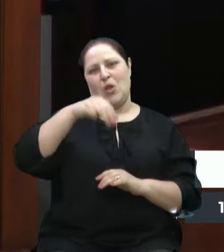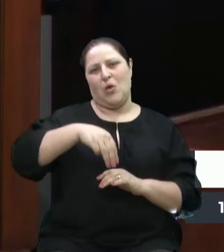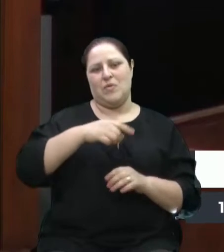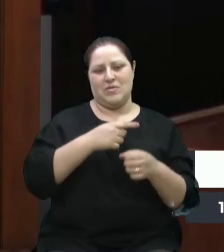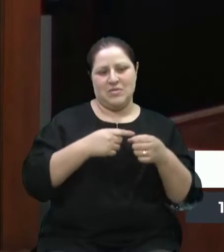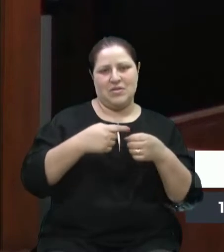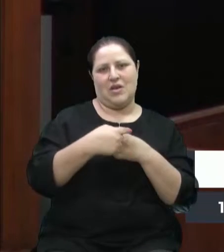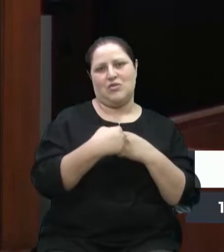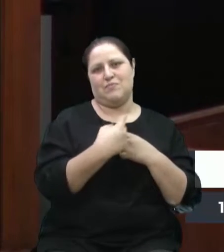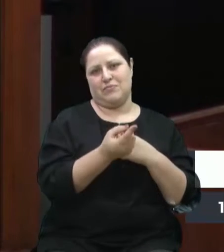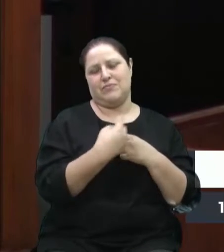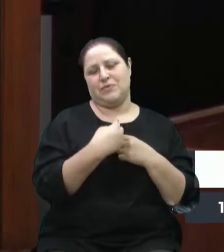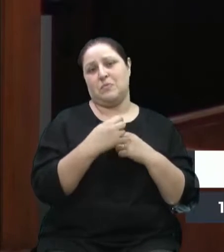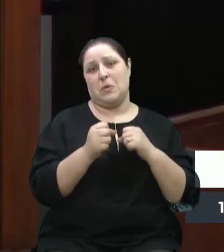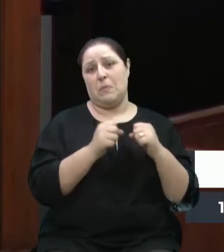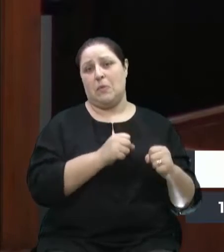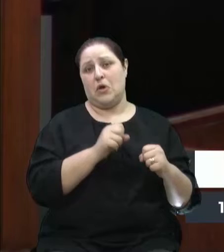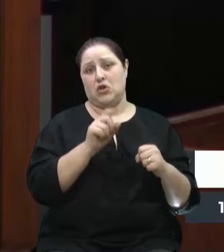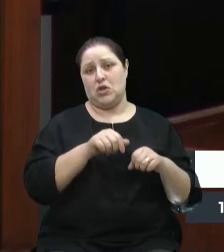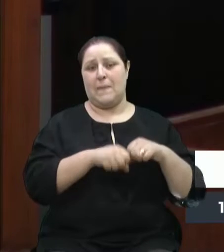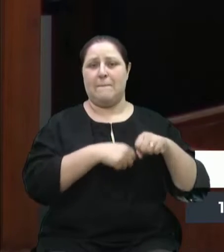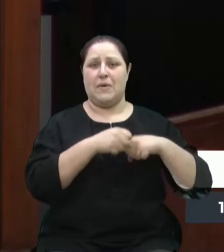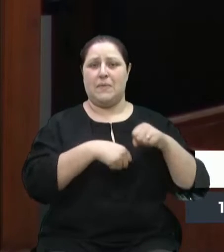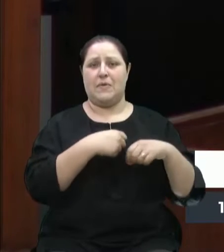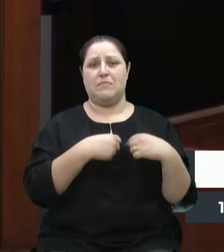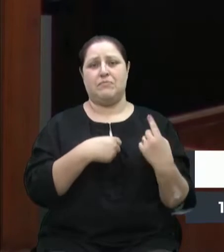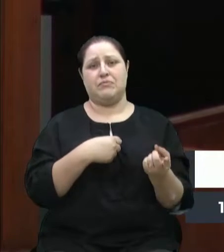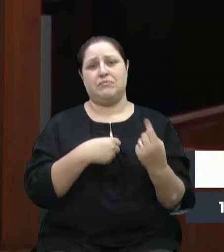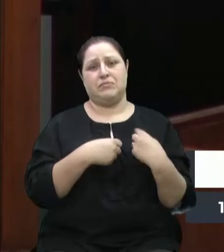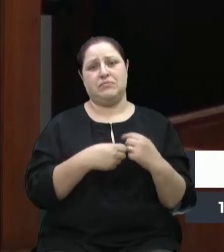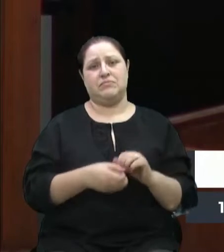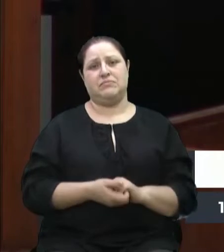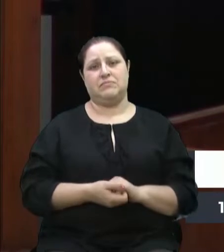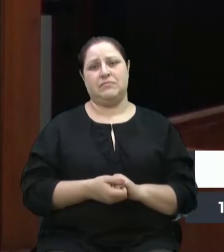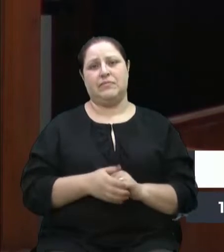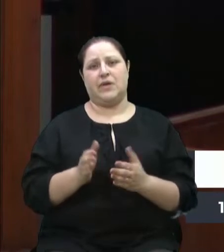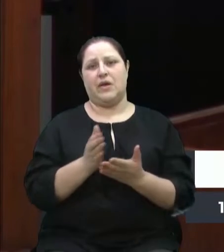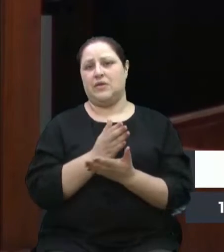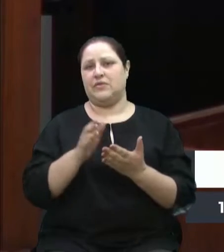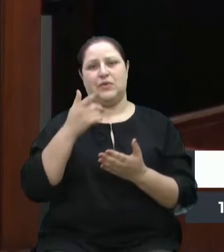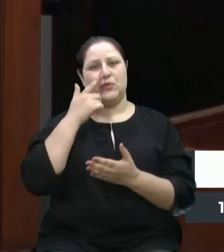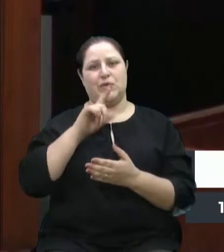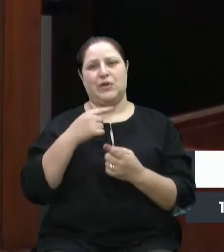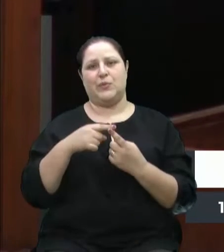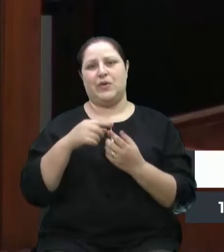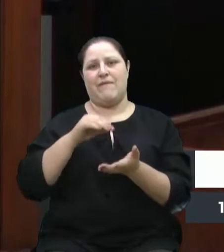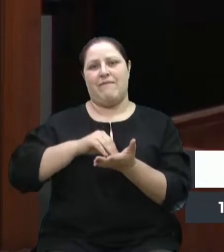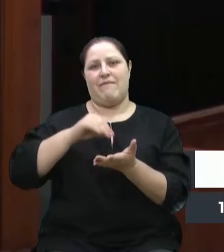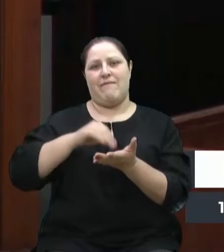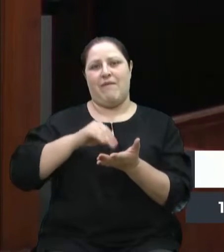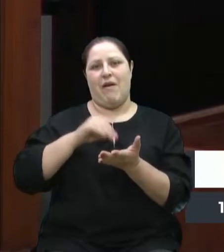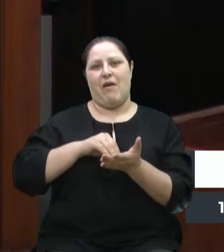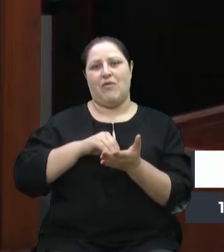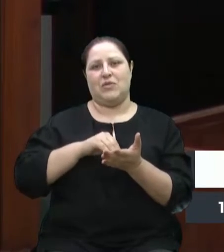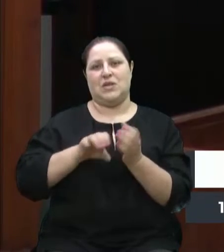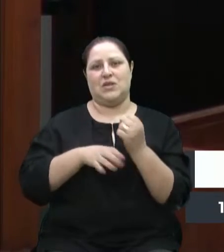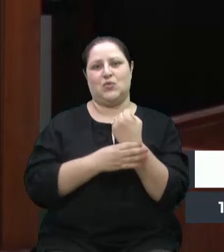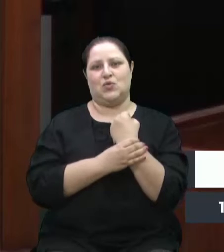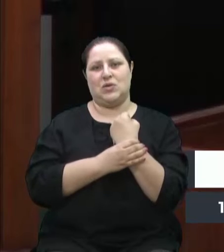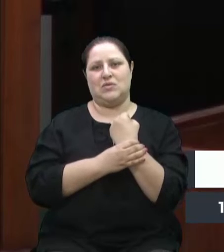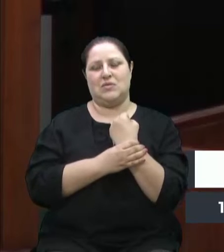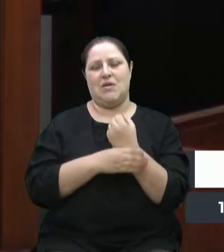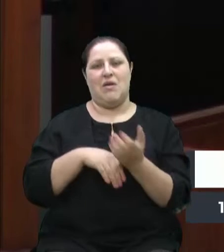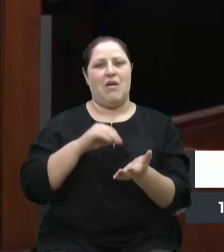cidade poderia ser feito de bicicleta. E, muitas vezes, ele não é feito porque não existe nenhuma segurança,